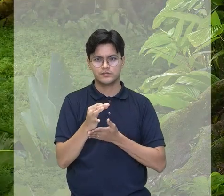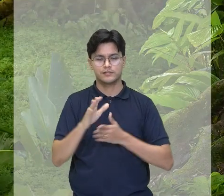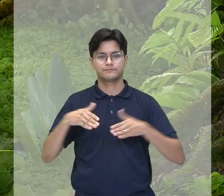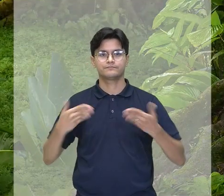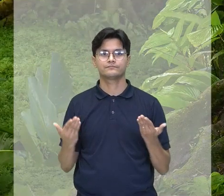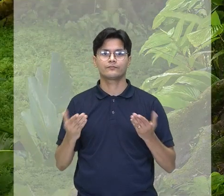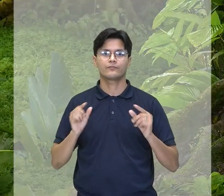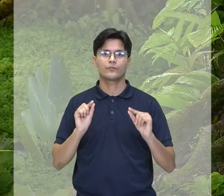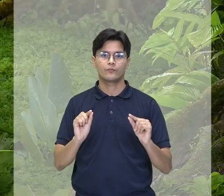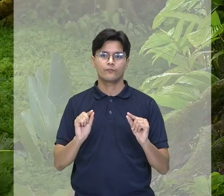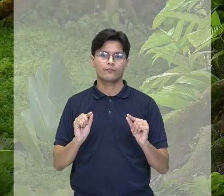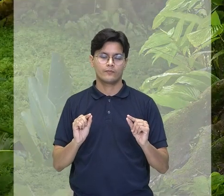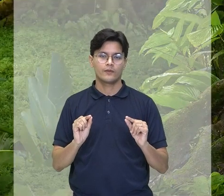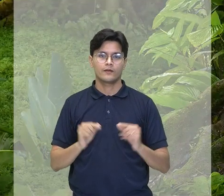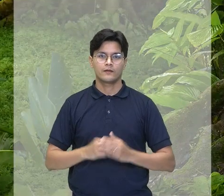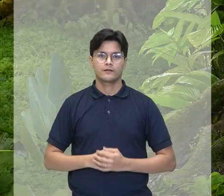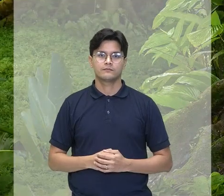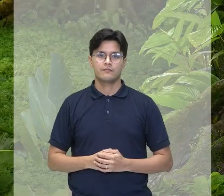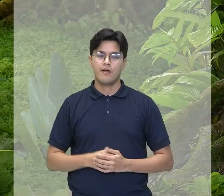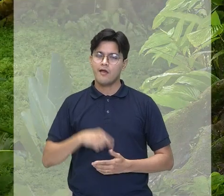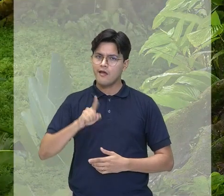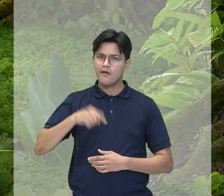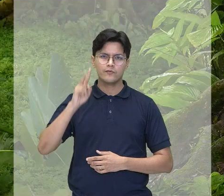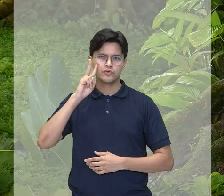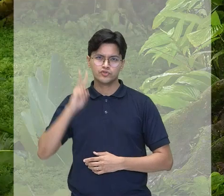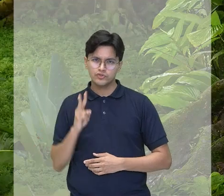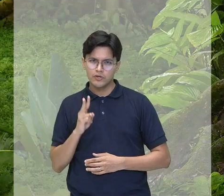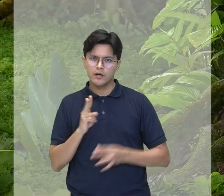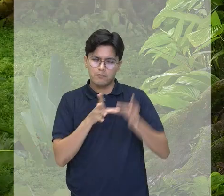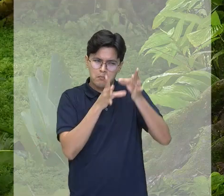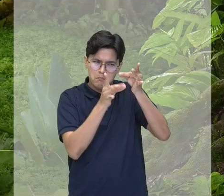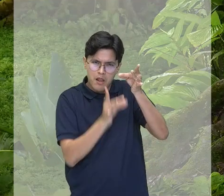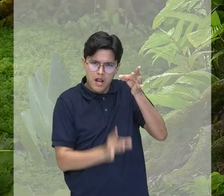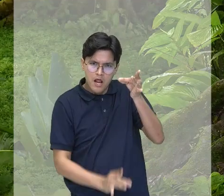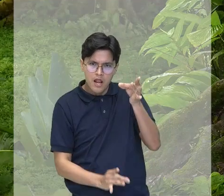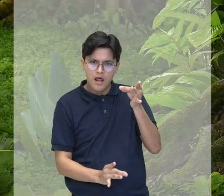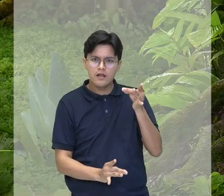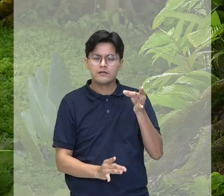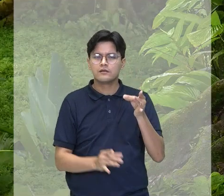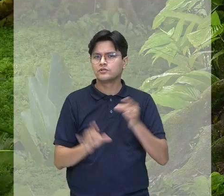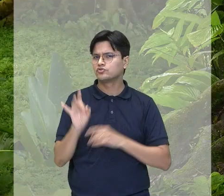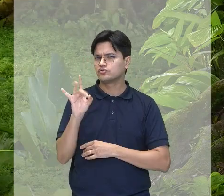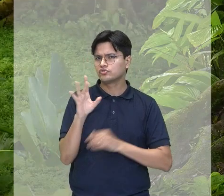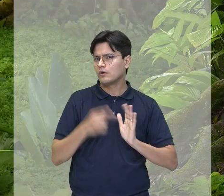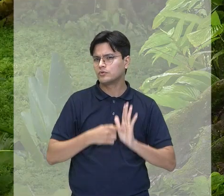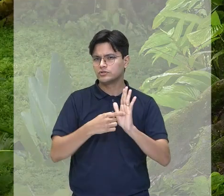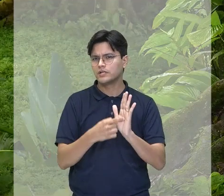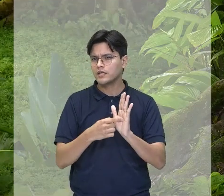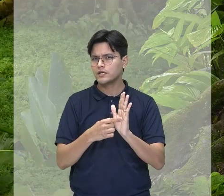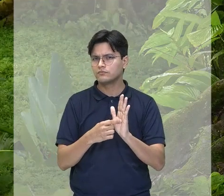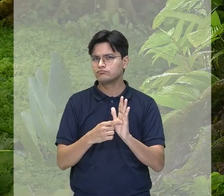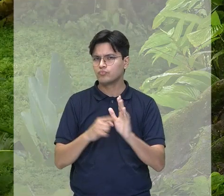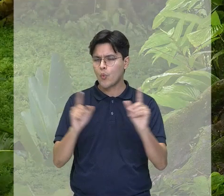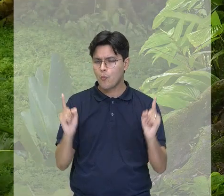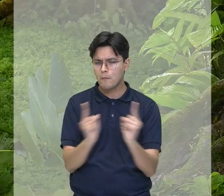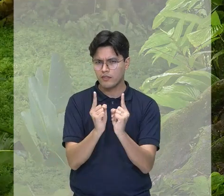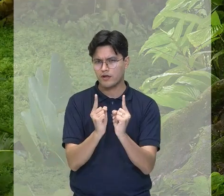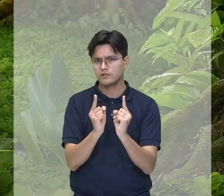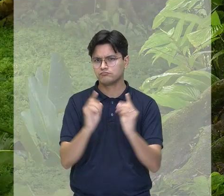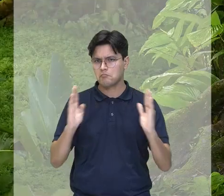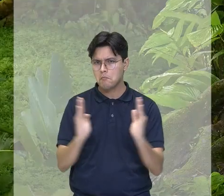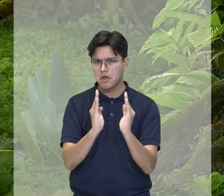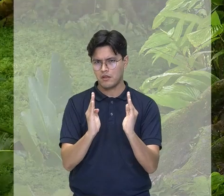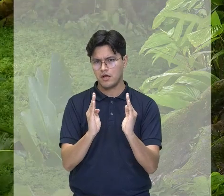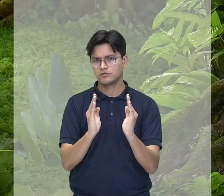verdade, dos momentos mais tensos ali. Não chega a ser um conflito, mas é um dos momentos mais tensos que nós